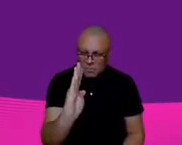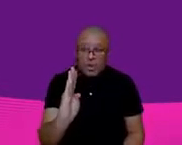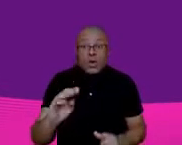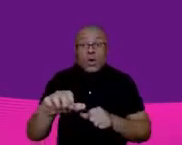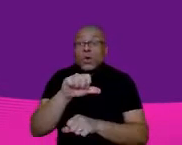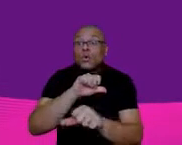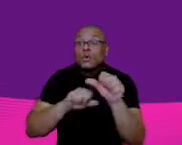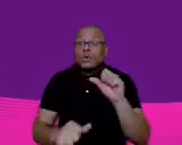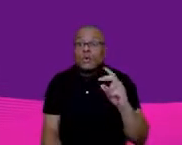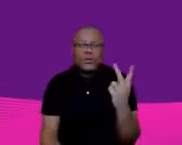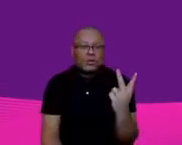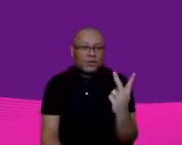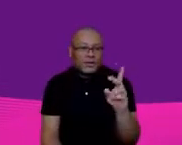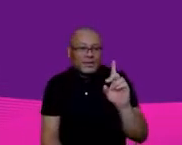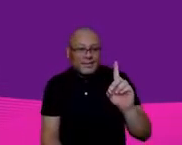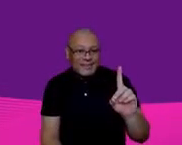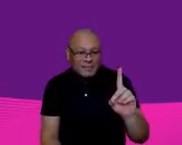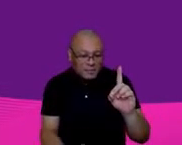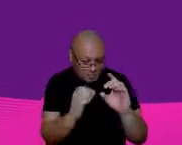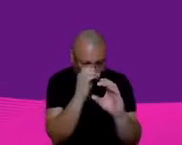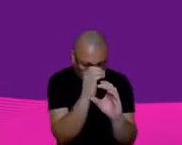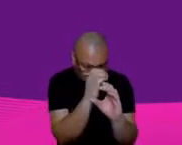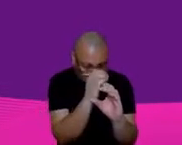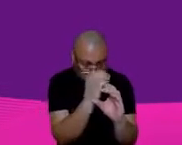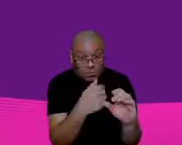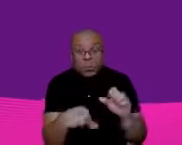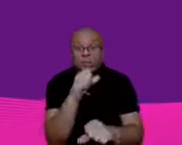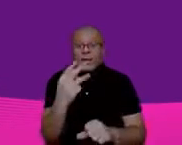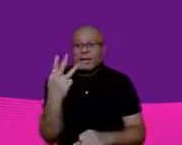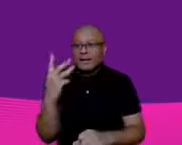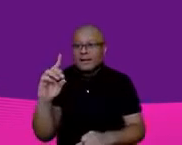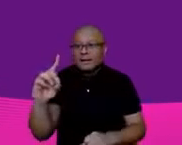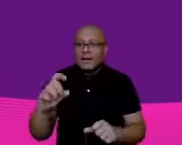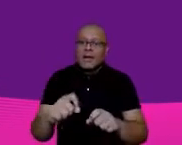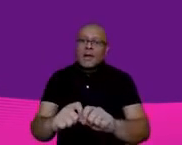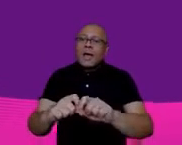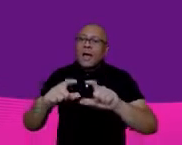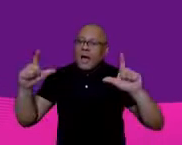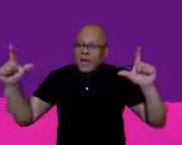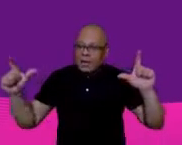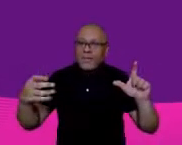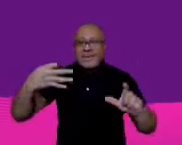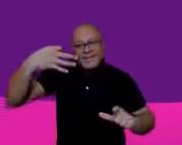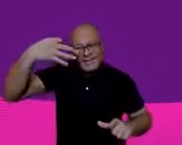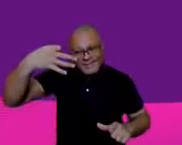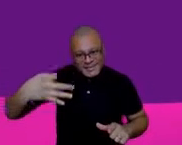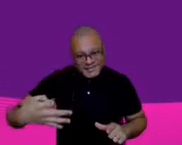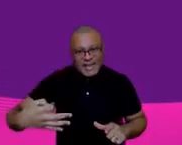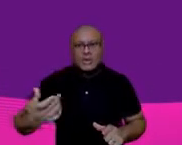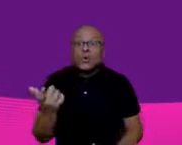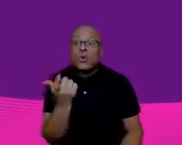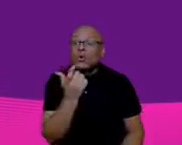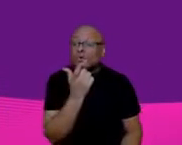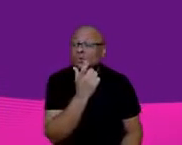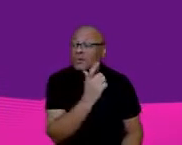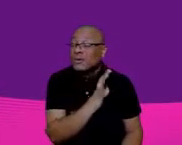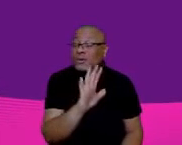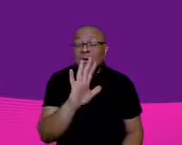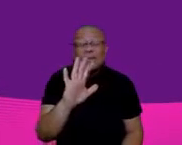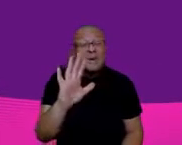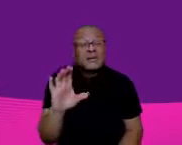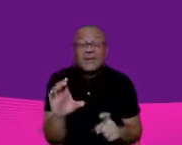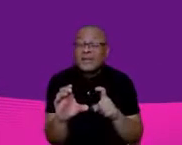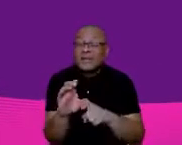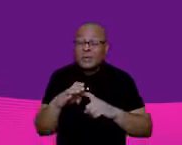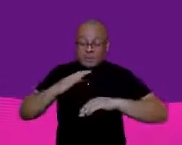que é periscopia, e vai para 3D. Isso te aumenta a acurácia, né, a precisão, porém, é totalmente dependente do cirurgião, porque eu estou vendo